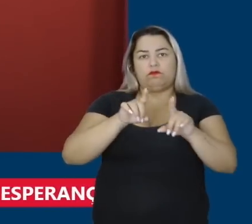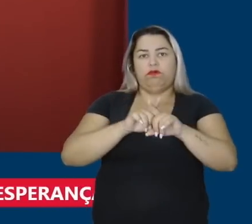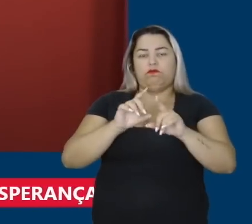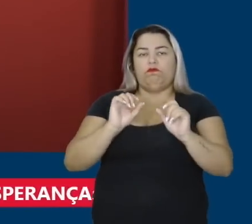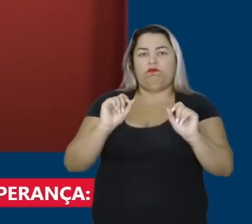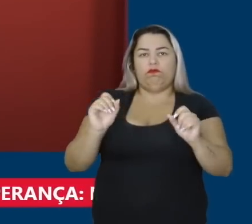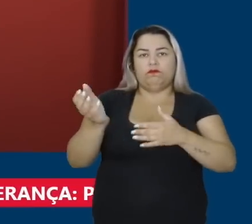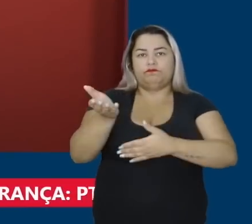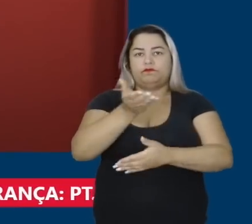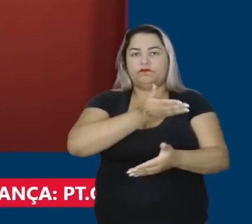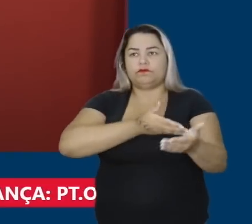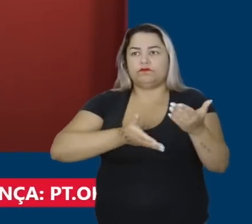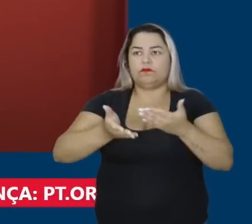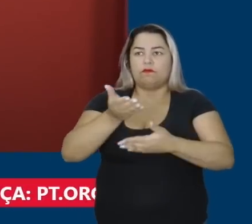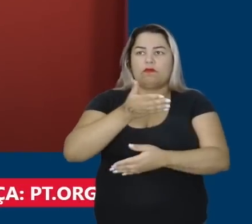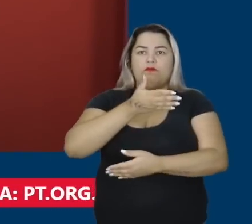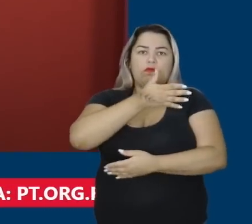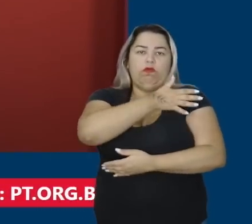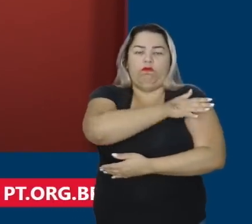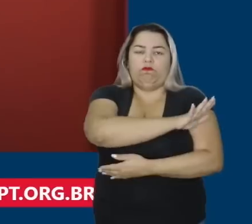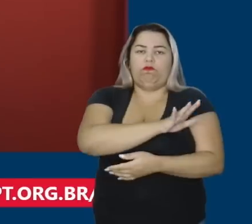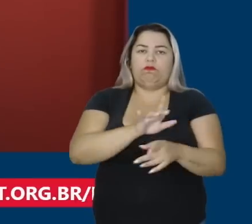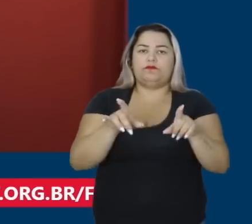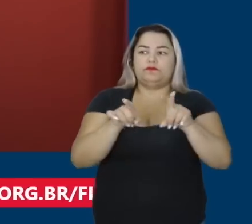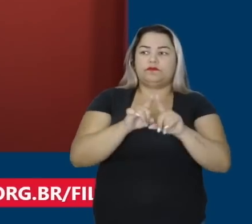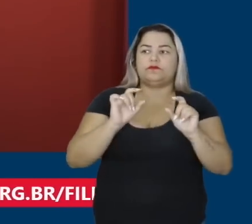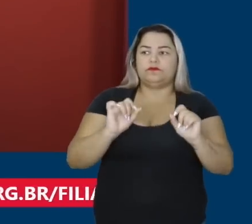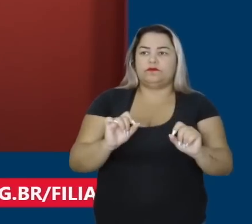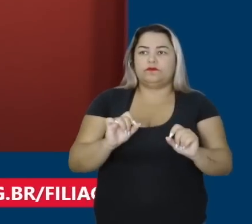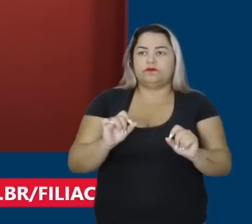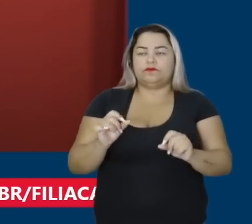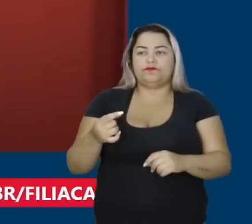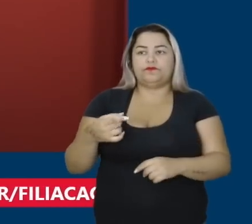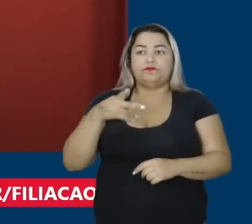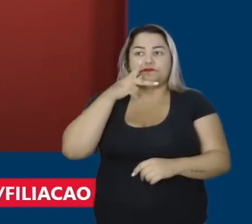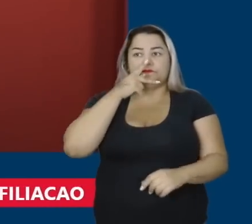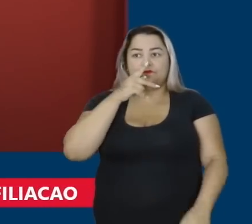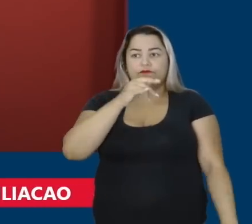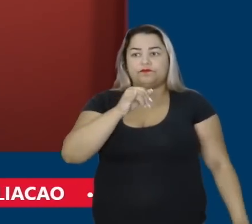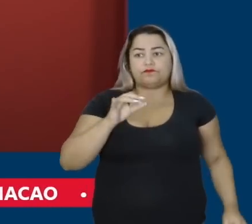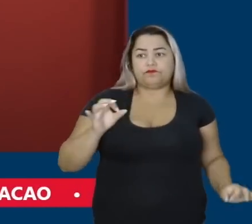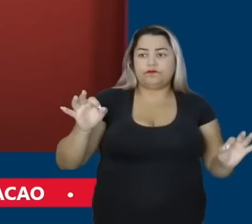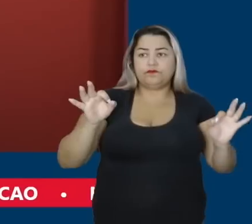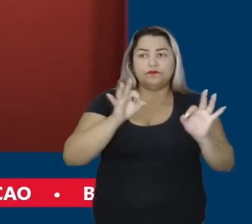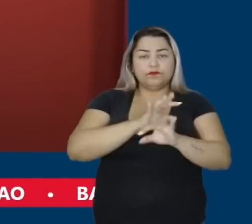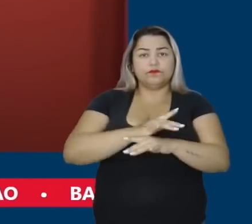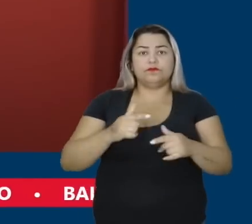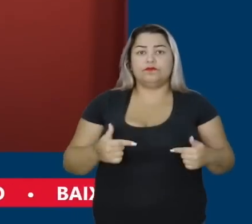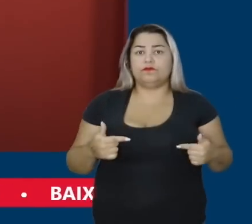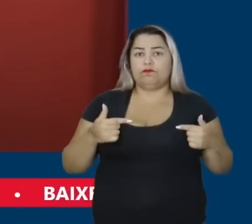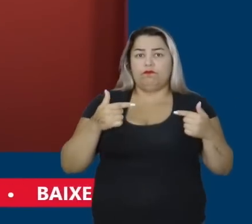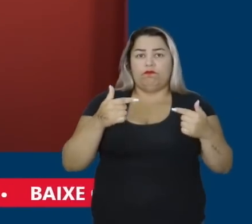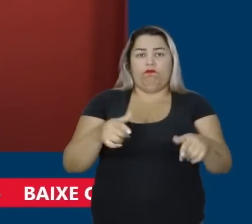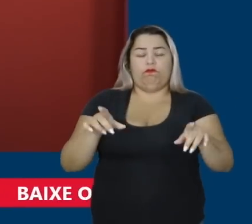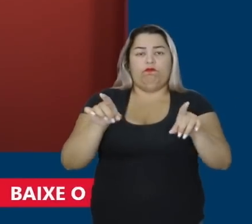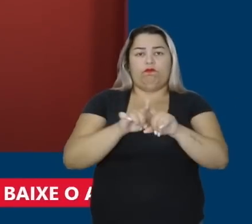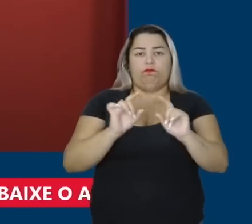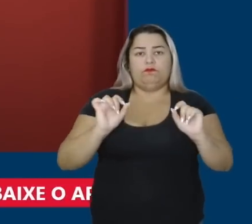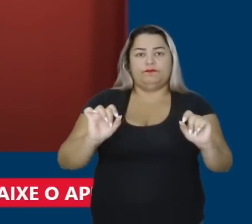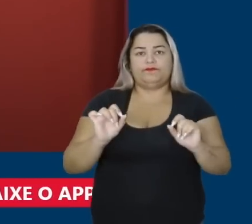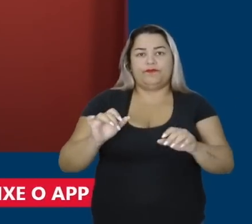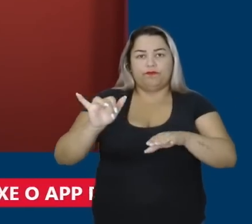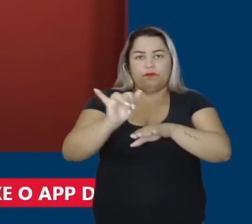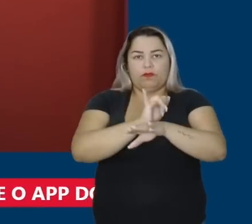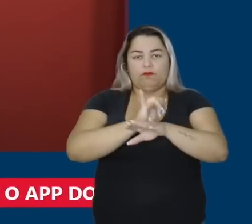recusou o envolvimento militar do Brasil, propondo a formação de um grupo de paz para terminar a guerra. Com espaços estratégicos